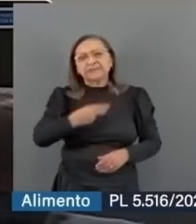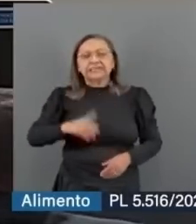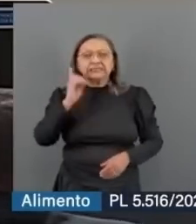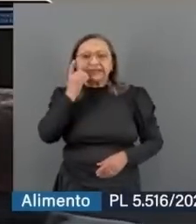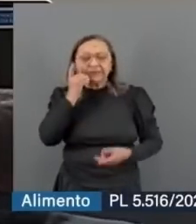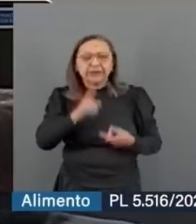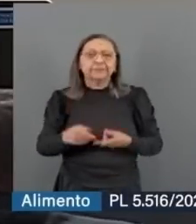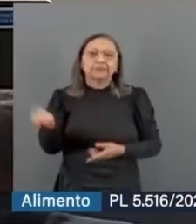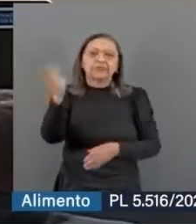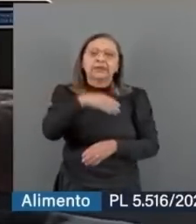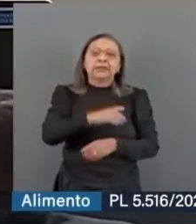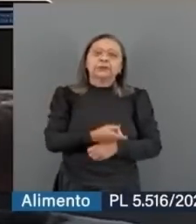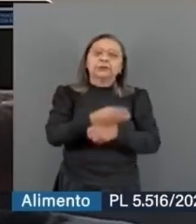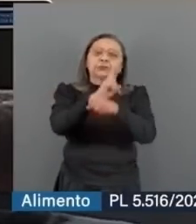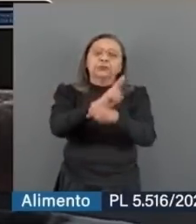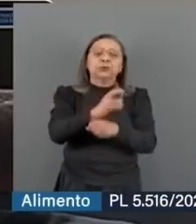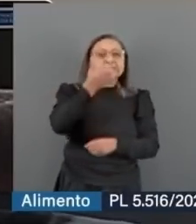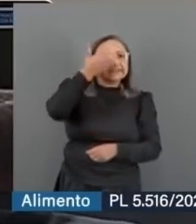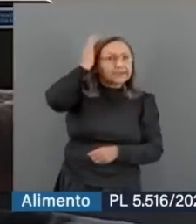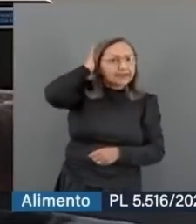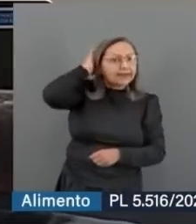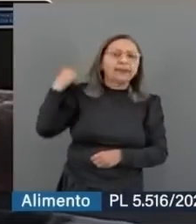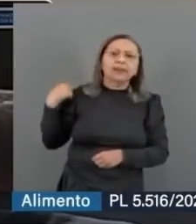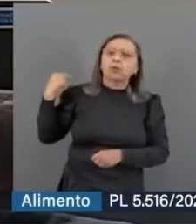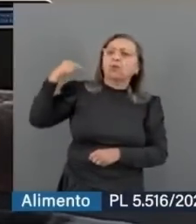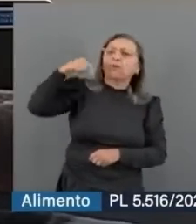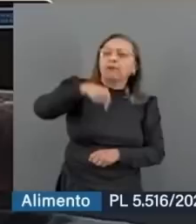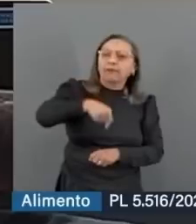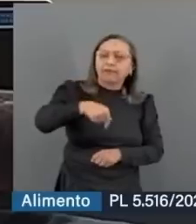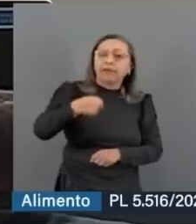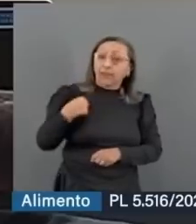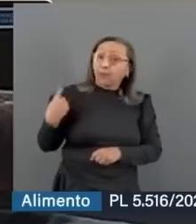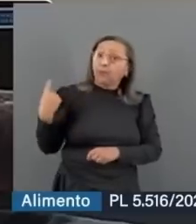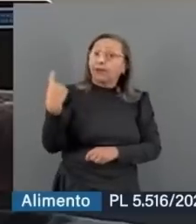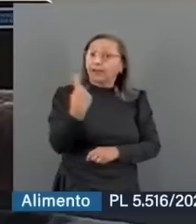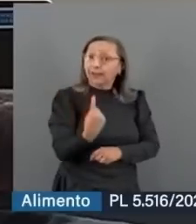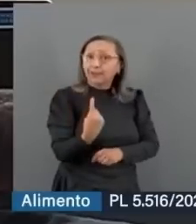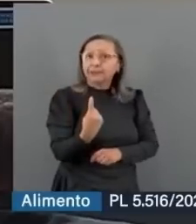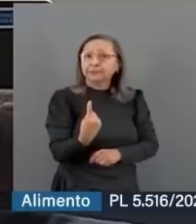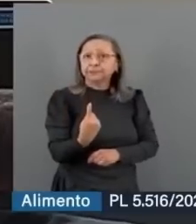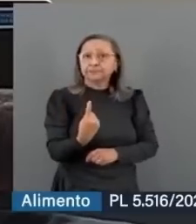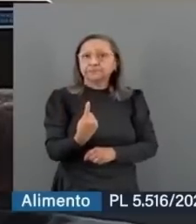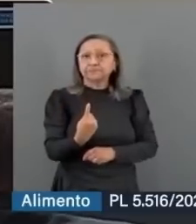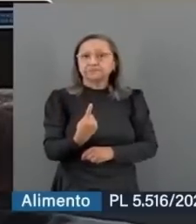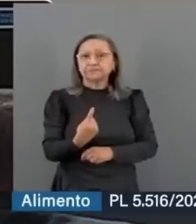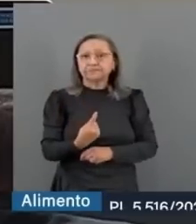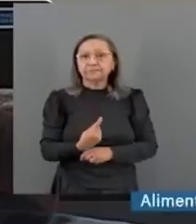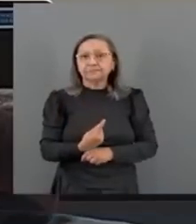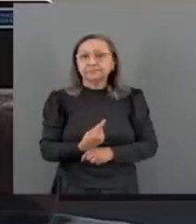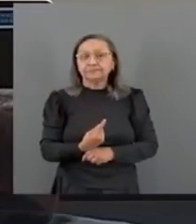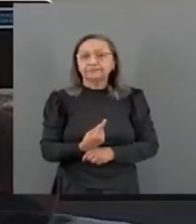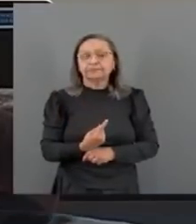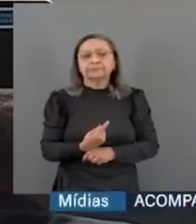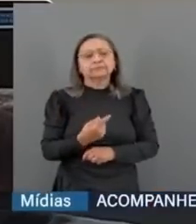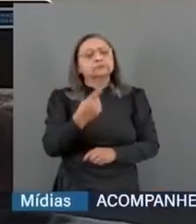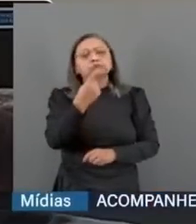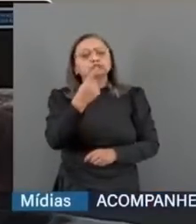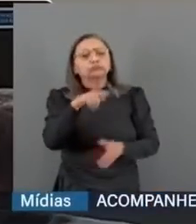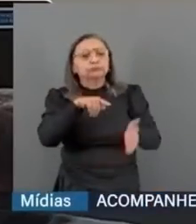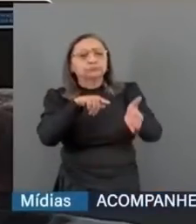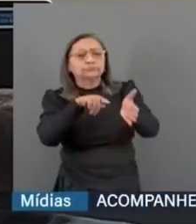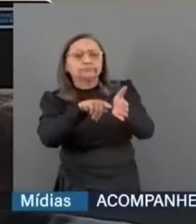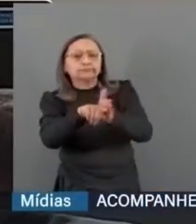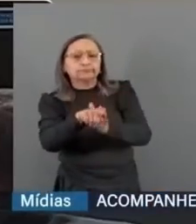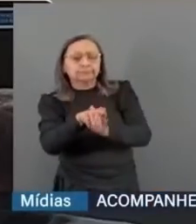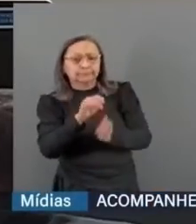aconteceu nas redes sociais, o William foi um exemplo disso, mas também vou citar aqui o Thiago Amparo, que é um outro cara super importante do debate público brasileiro, teve que sair